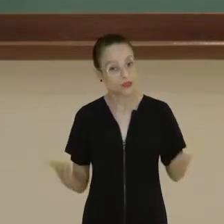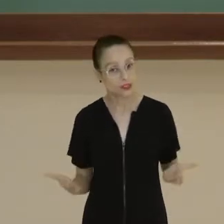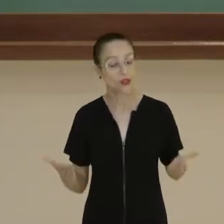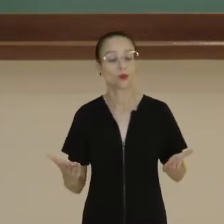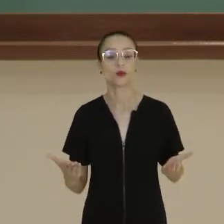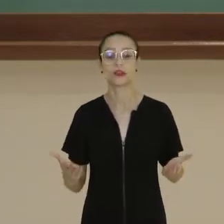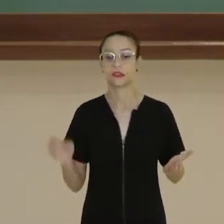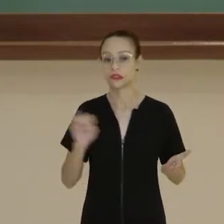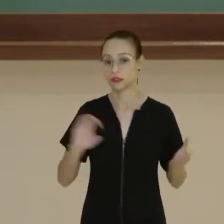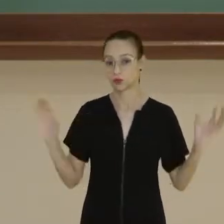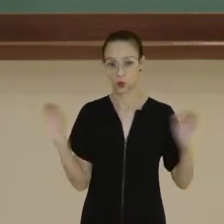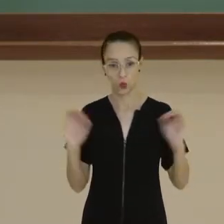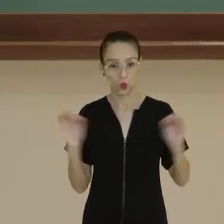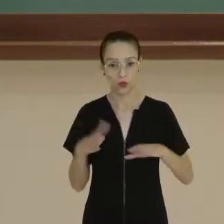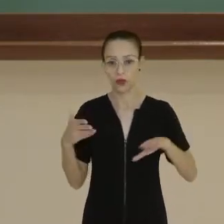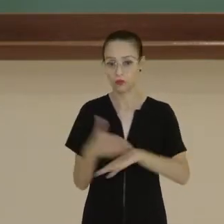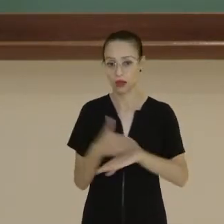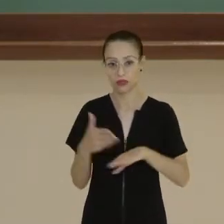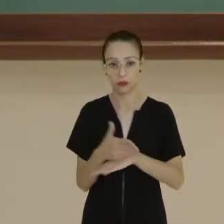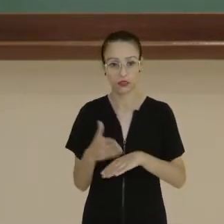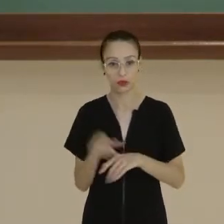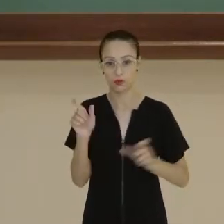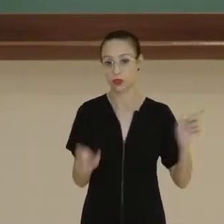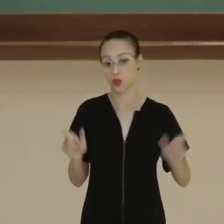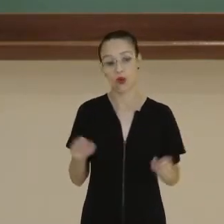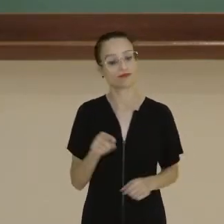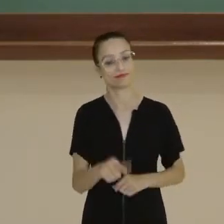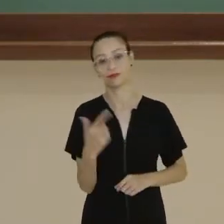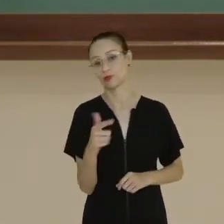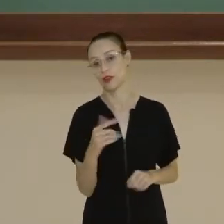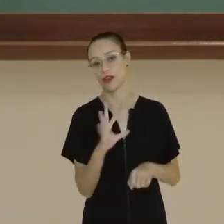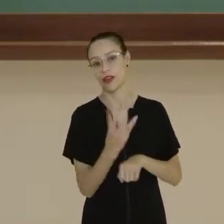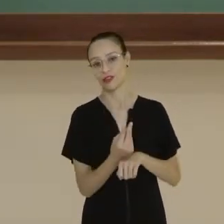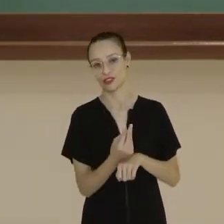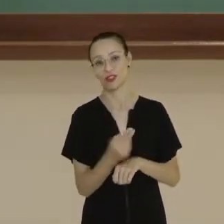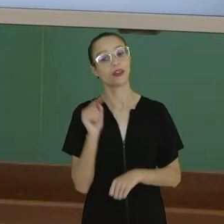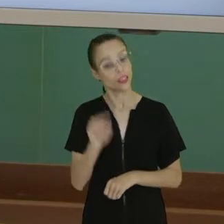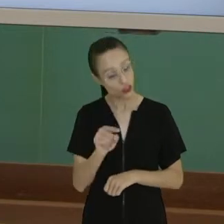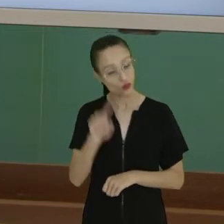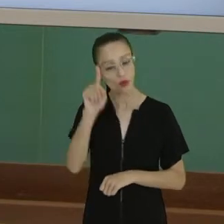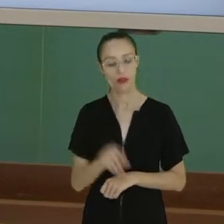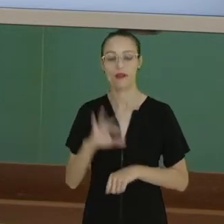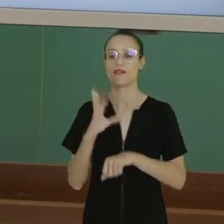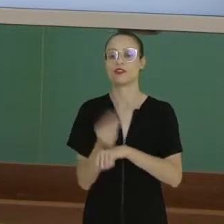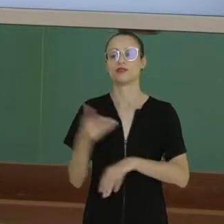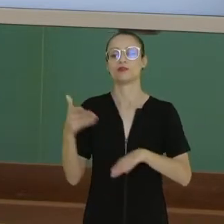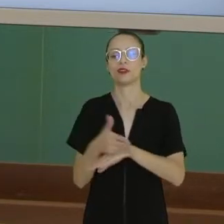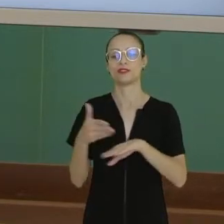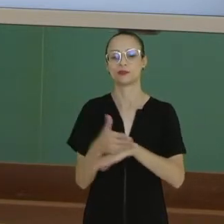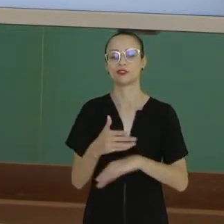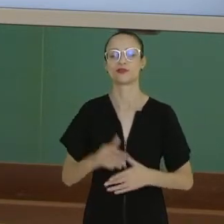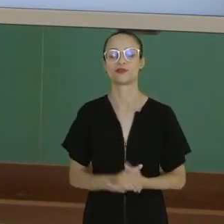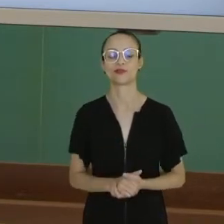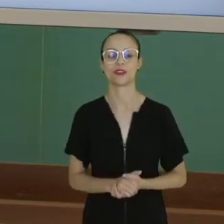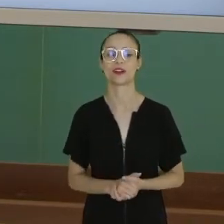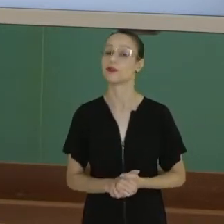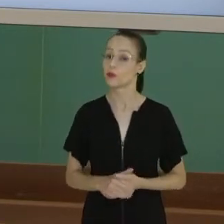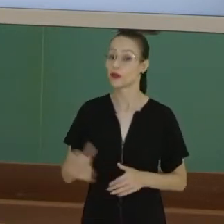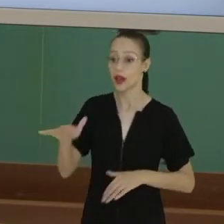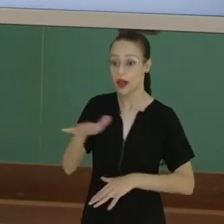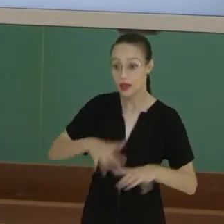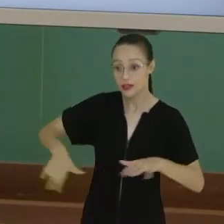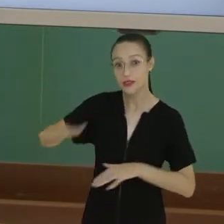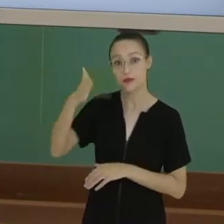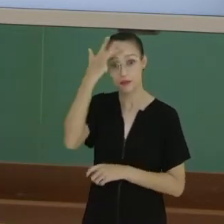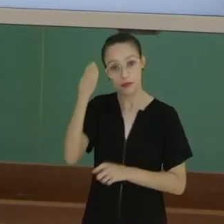sem a participação do público, essa obra de arte não existiria. Então, isso é obra arte participativa, quando o público está